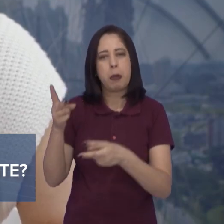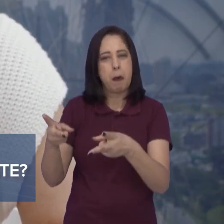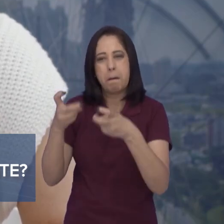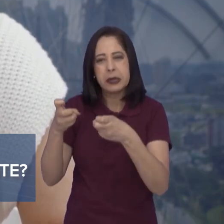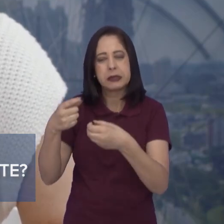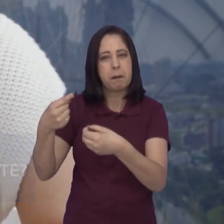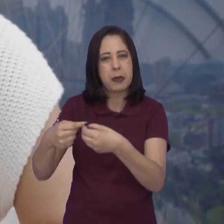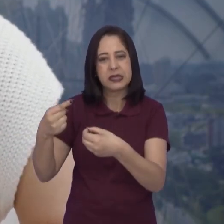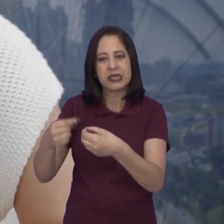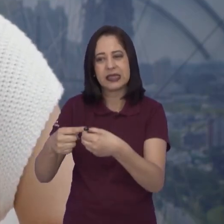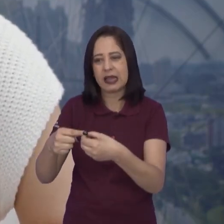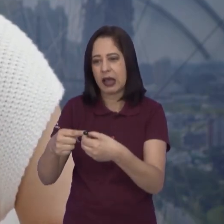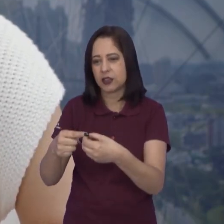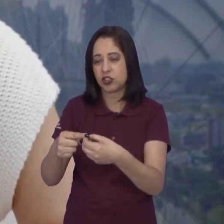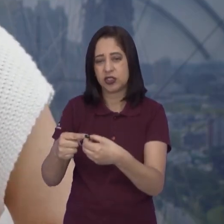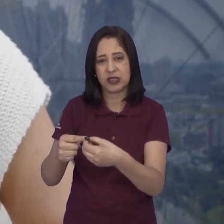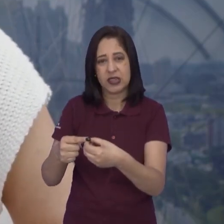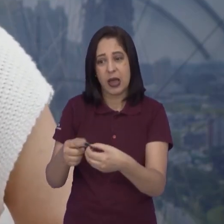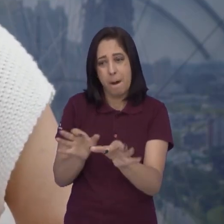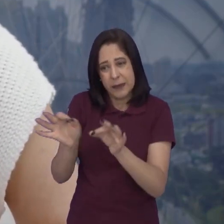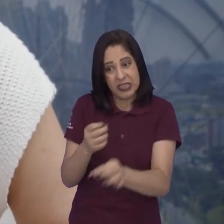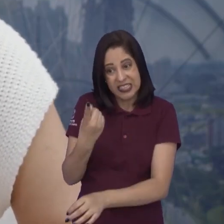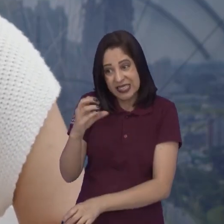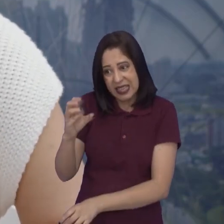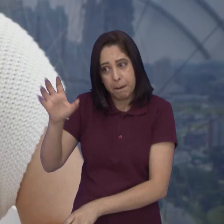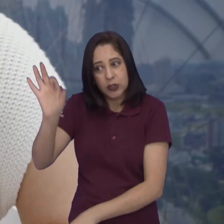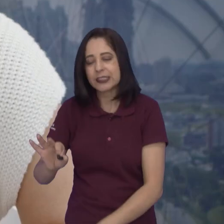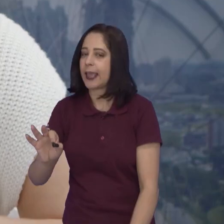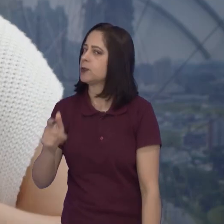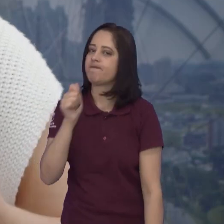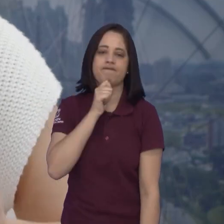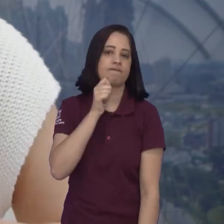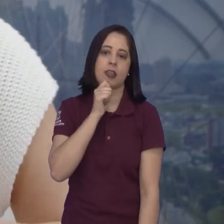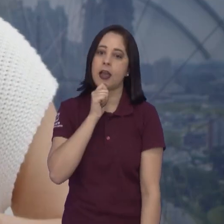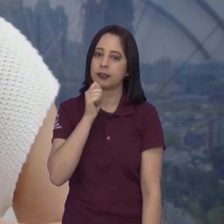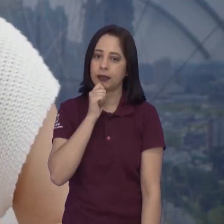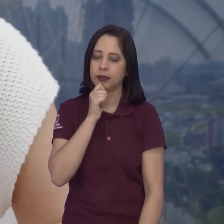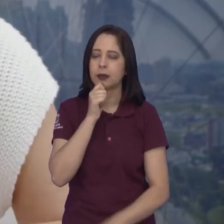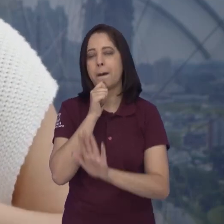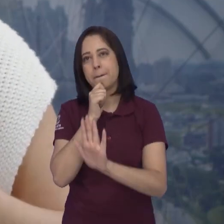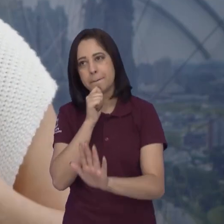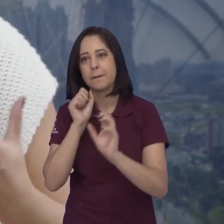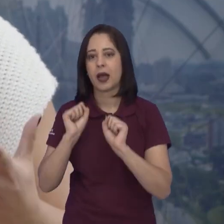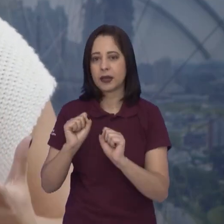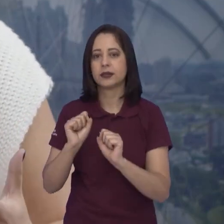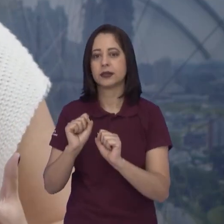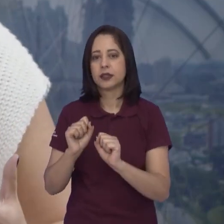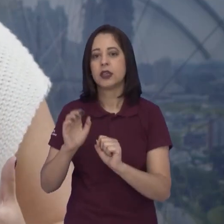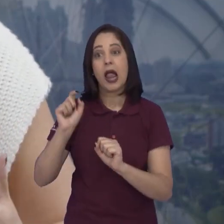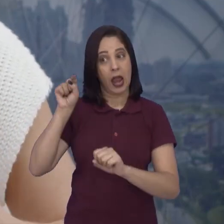dele sendo executado como a gente gostaria. A gente tem um exemplo macro do que foi construção